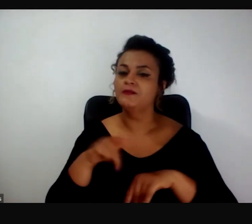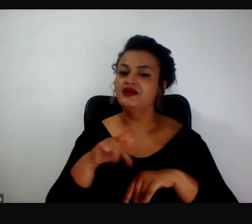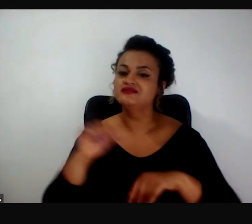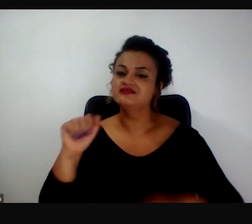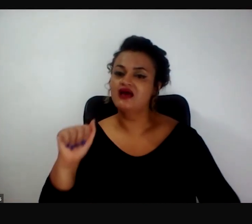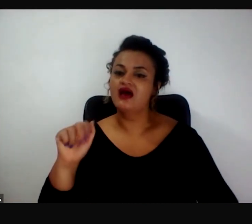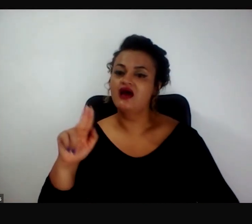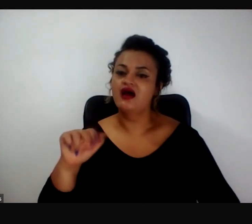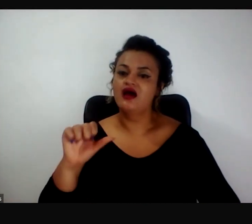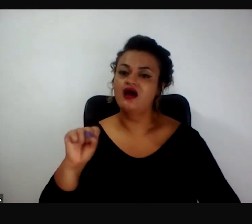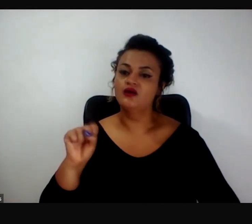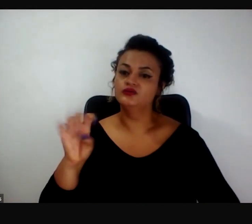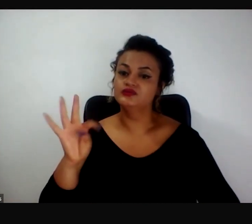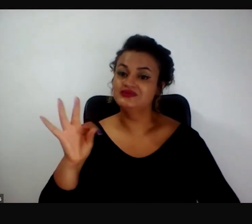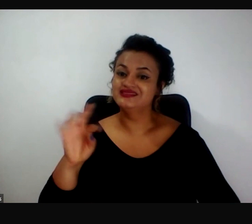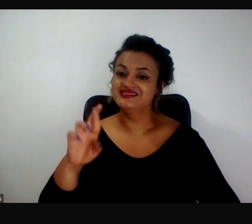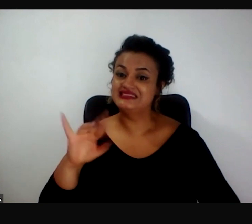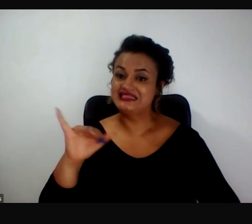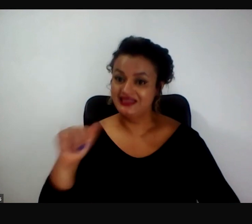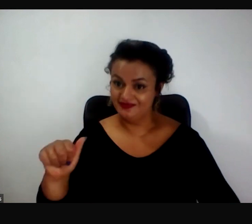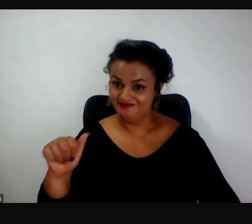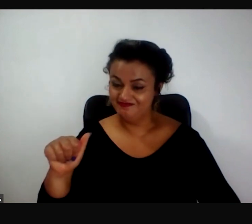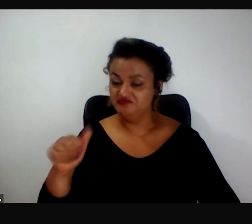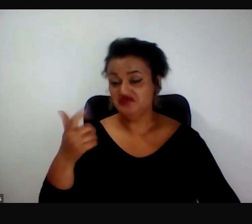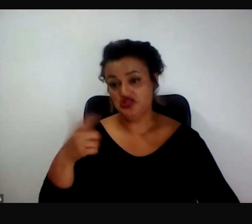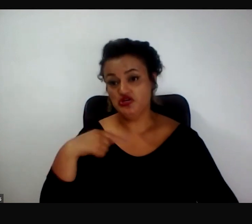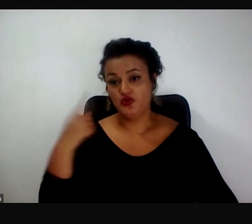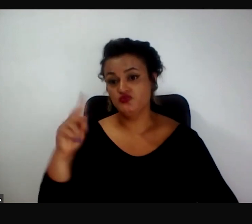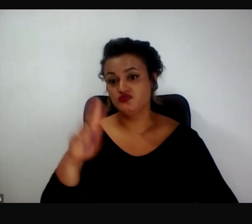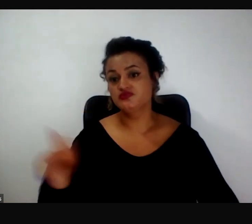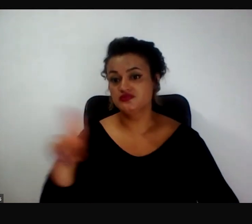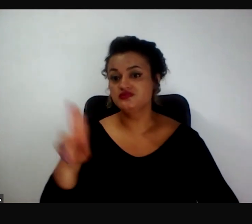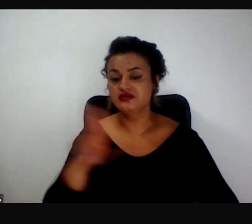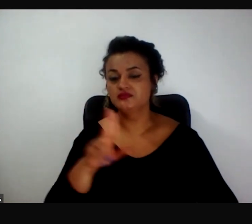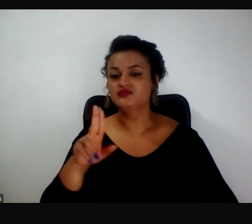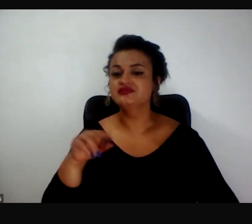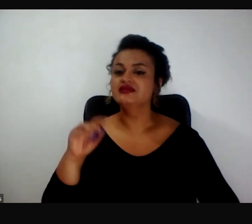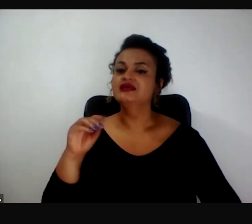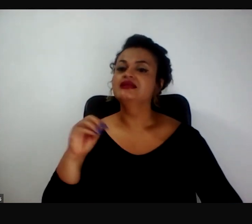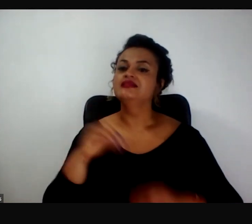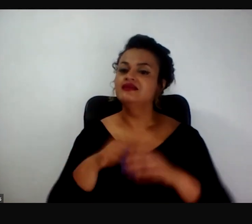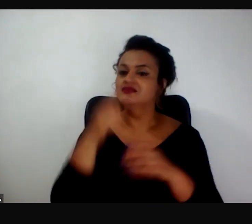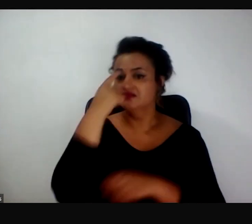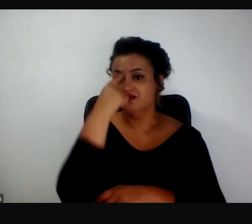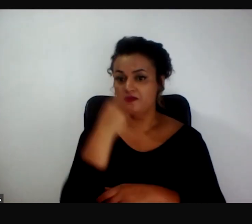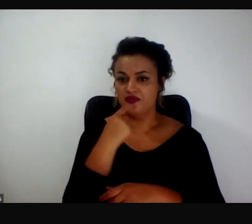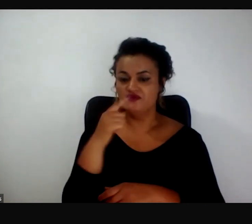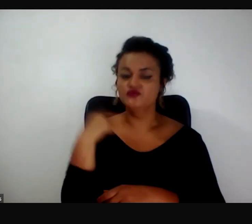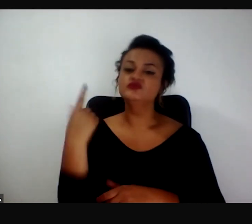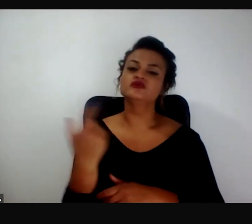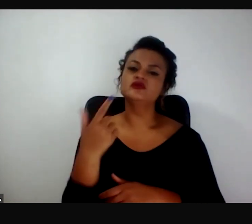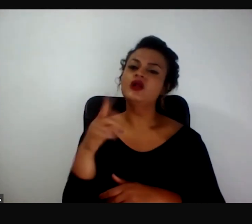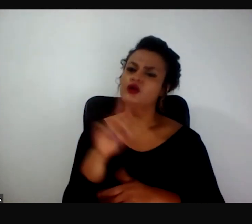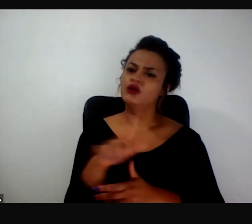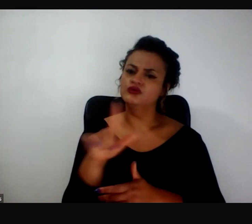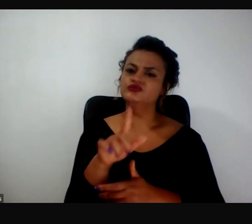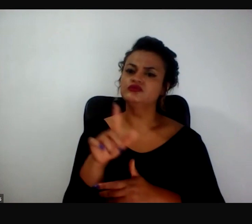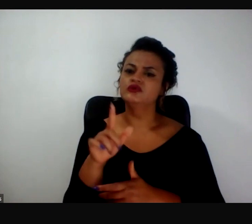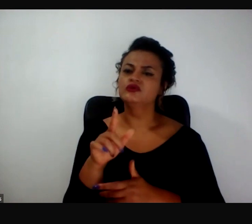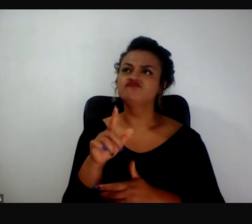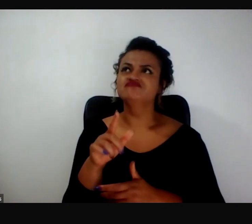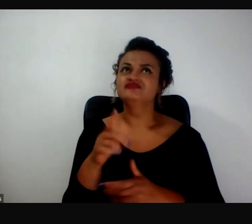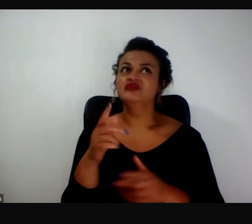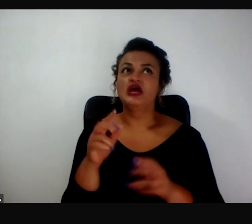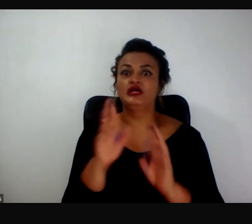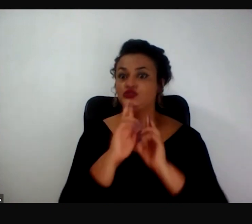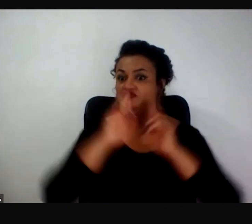keynesiana, que nós adotamos, né? Dentro desse nosso perfil de civil law. Claro, não há diferenças